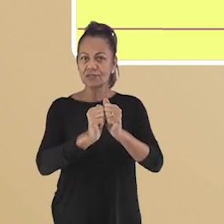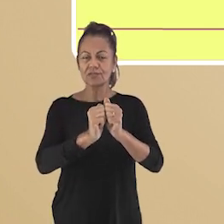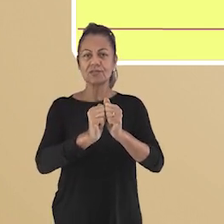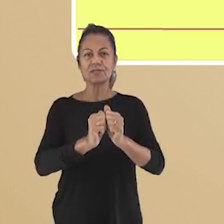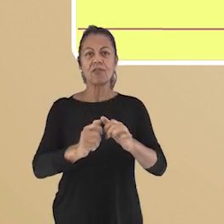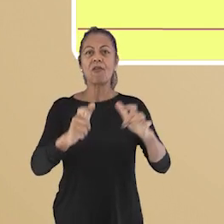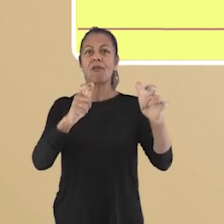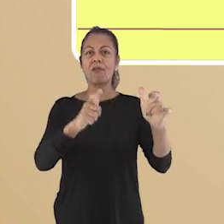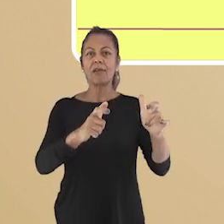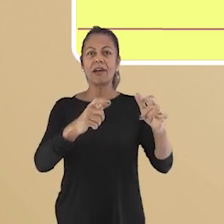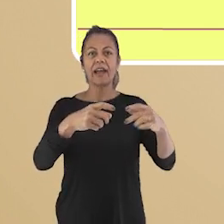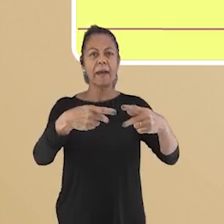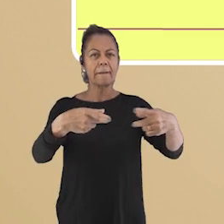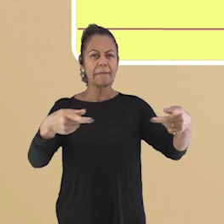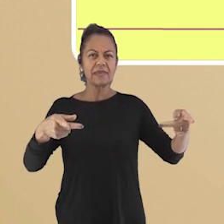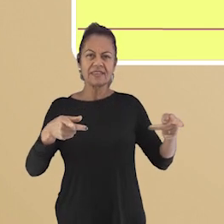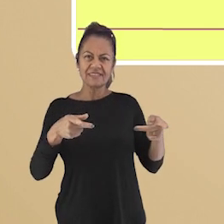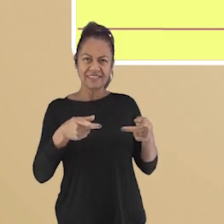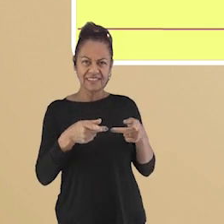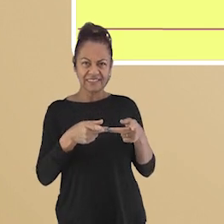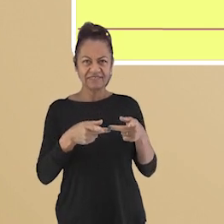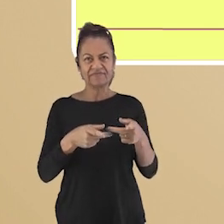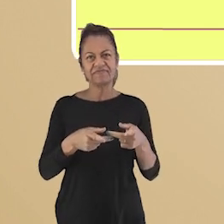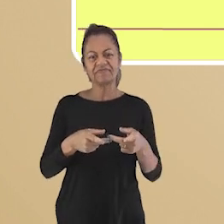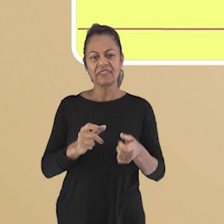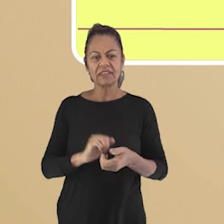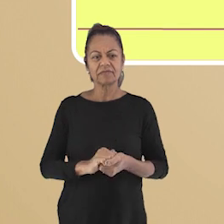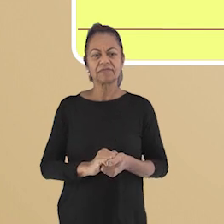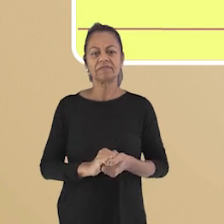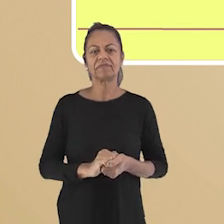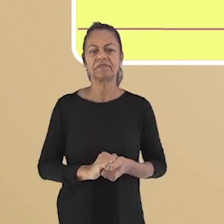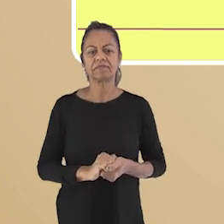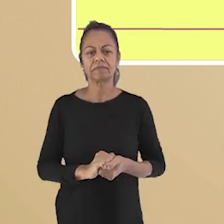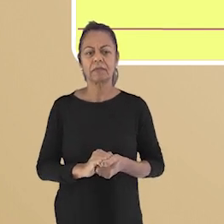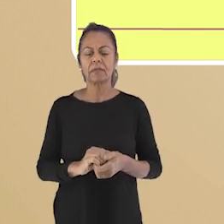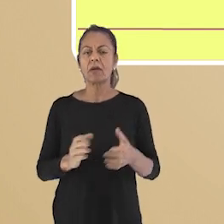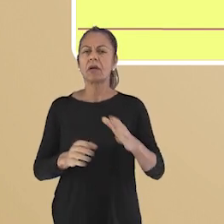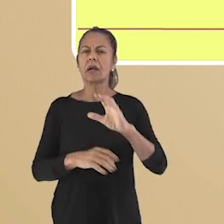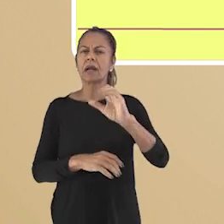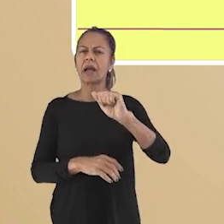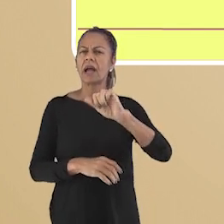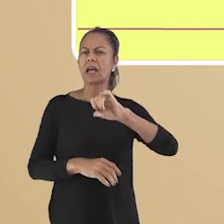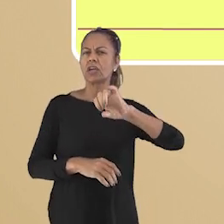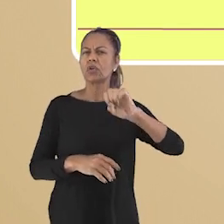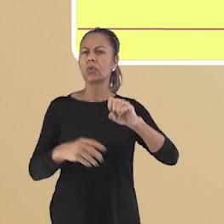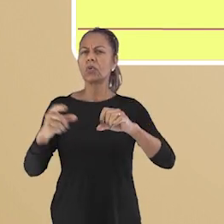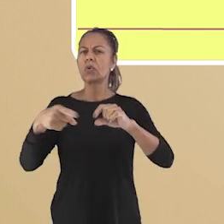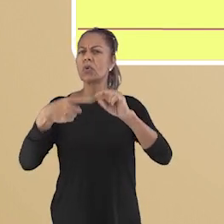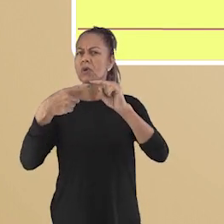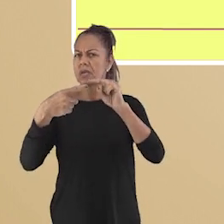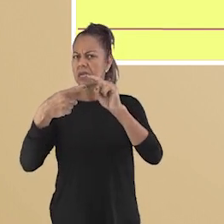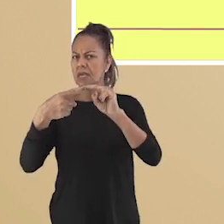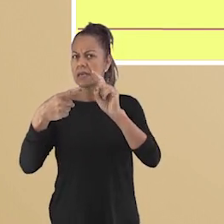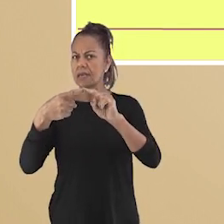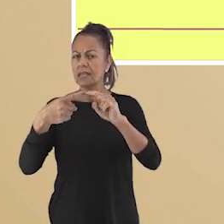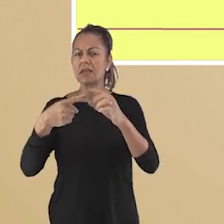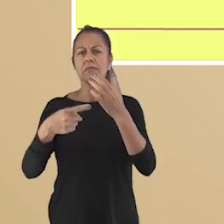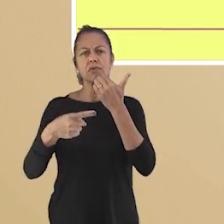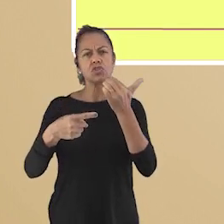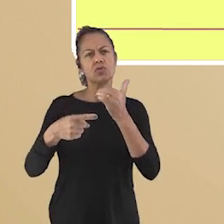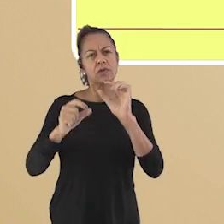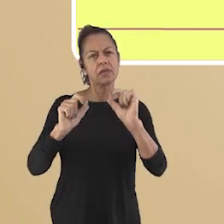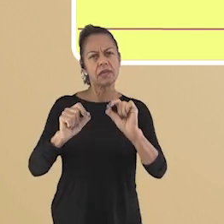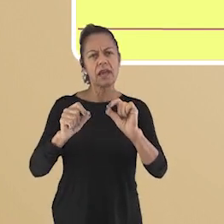para saborear. Caio pediu que a sua pizza viesse dividida ao meio.